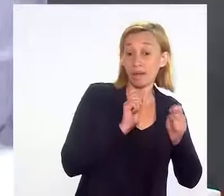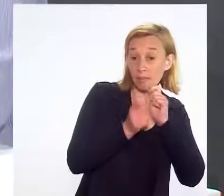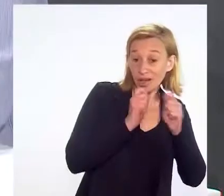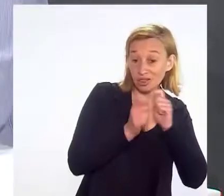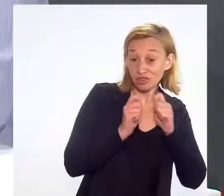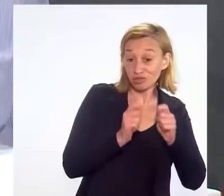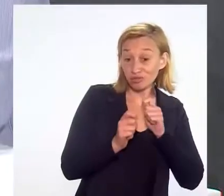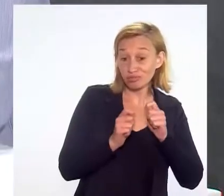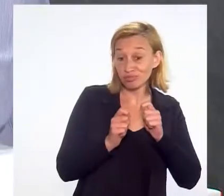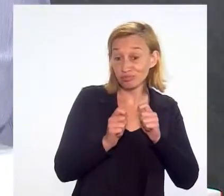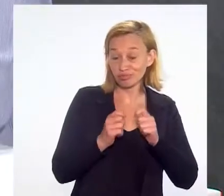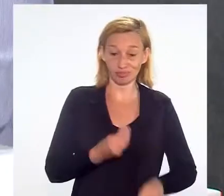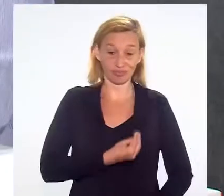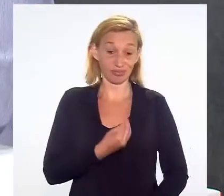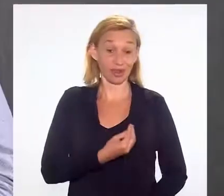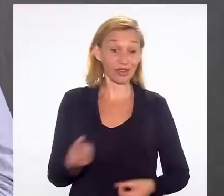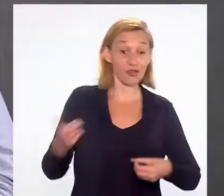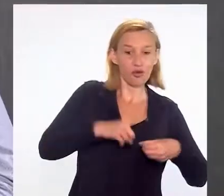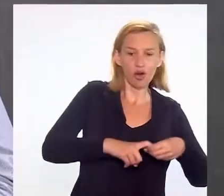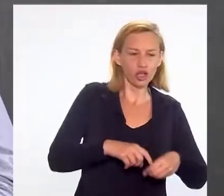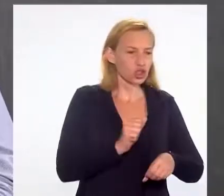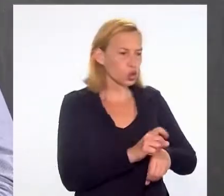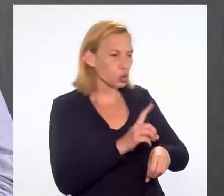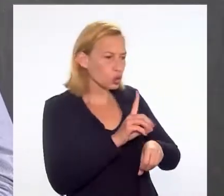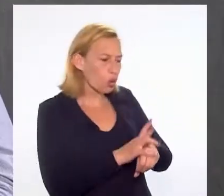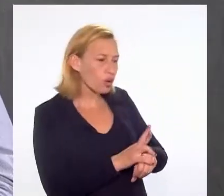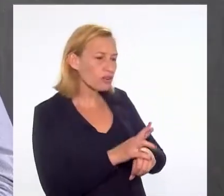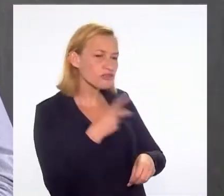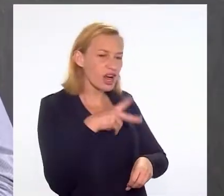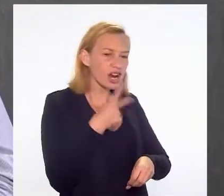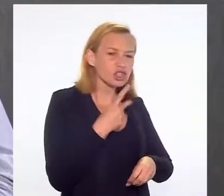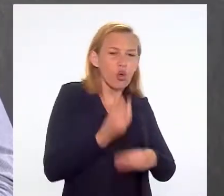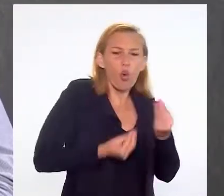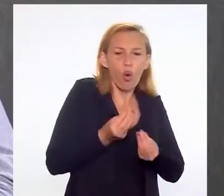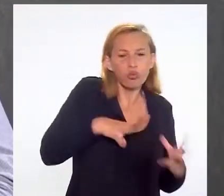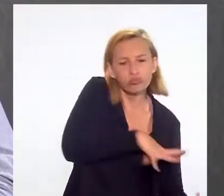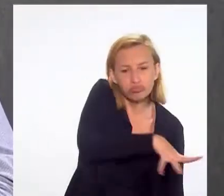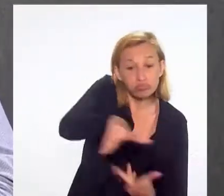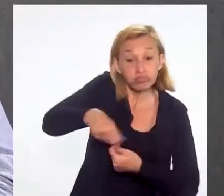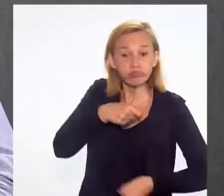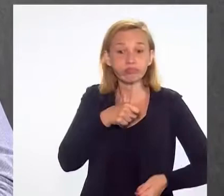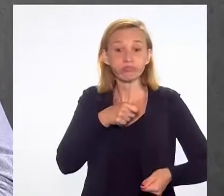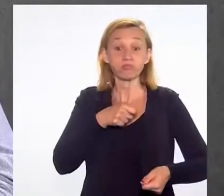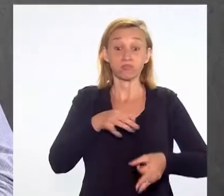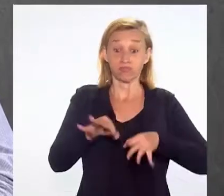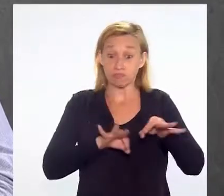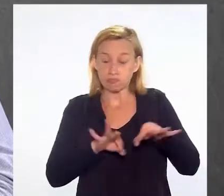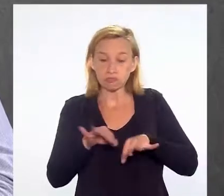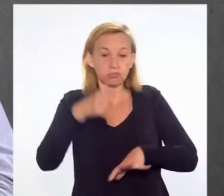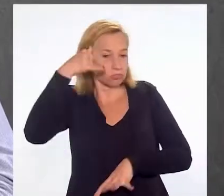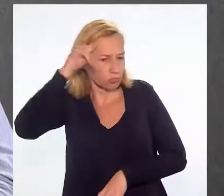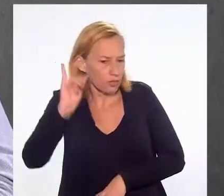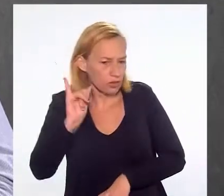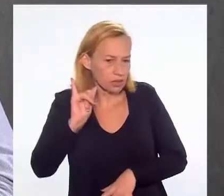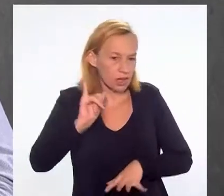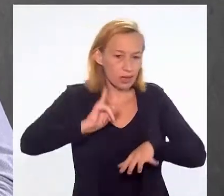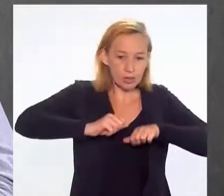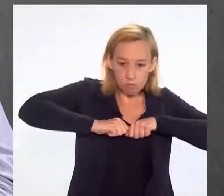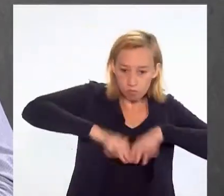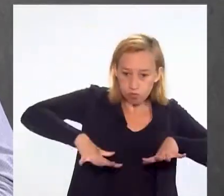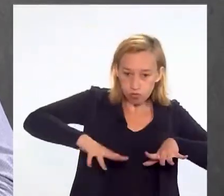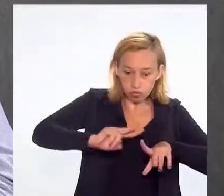O debate virtual está de volta. Doutora, a gente estava falando como que o mundo tem se preparado para evitar